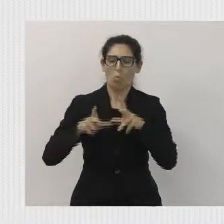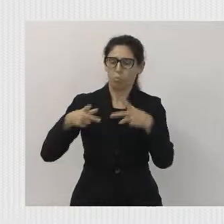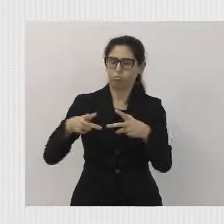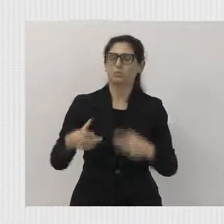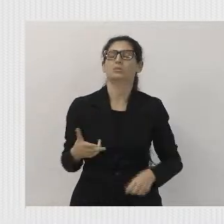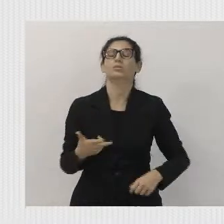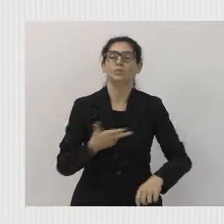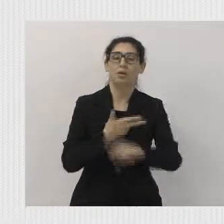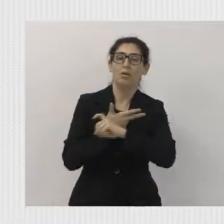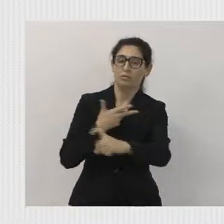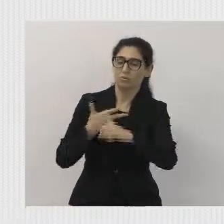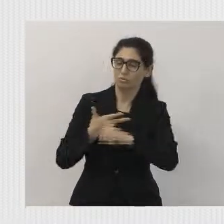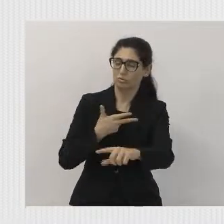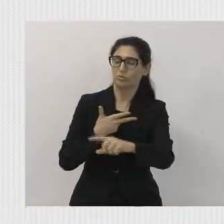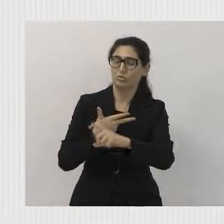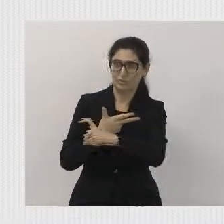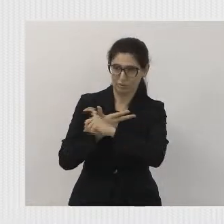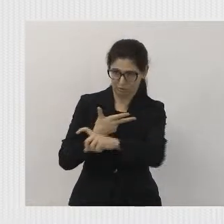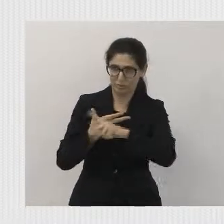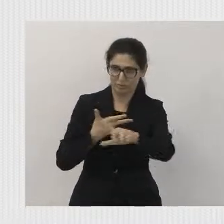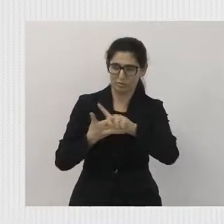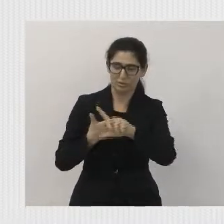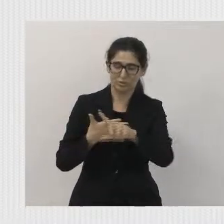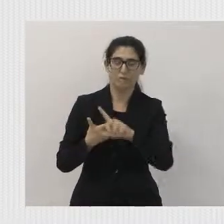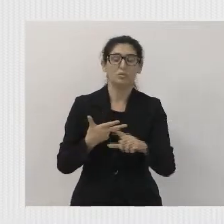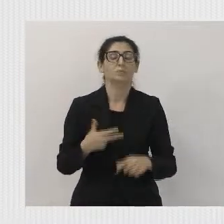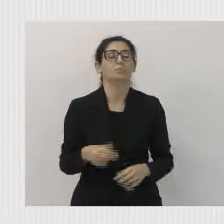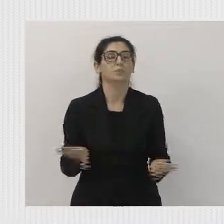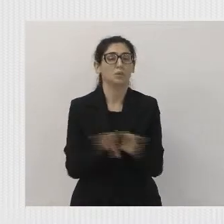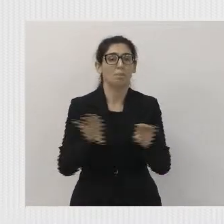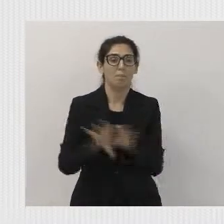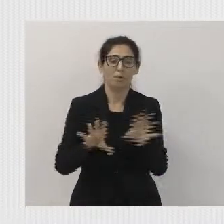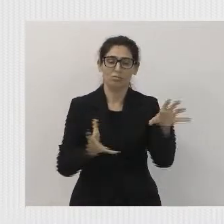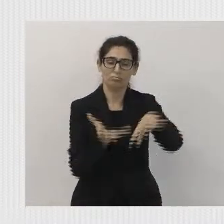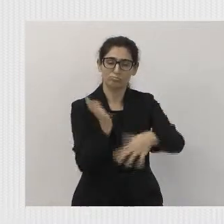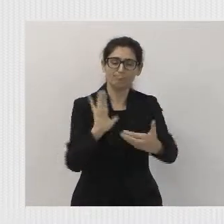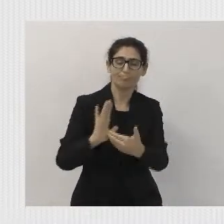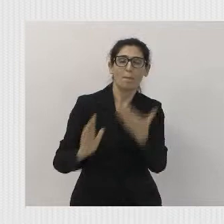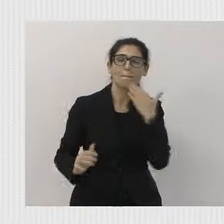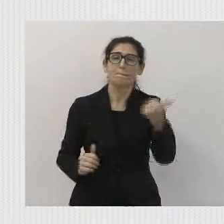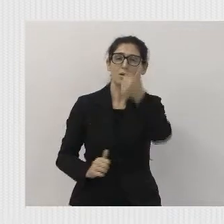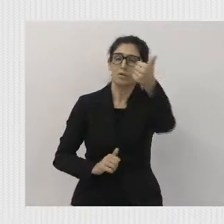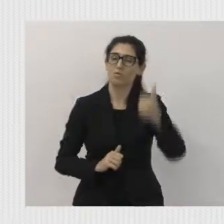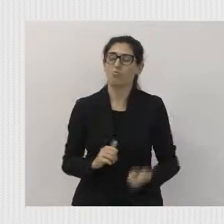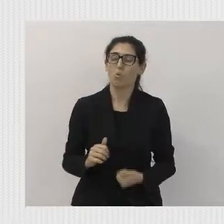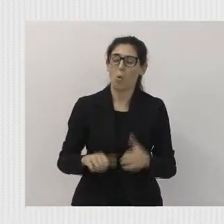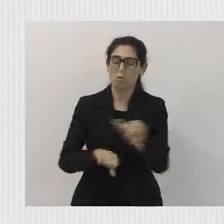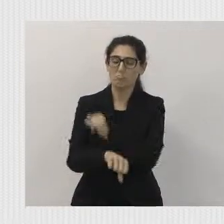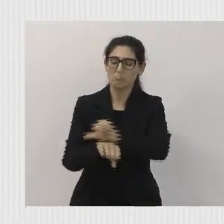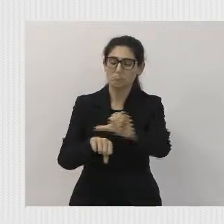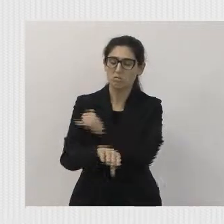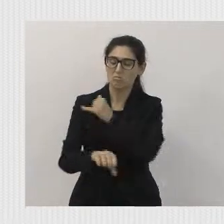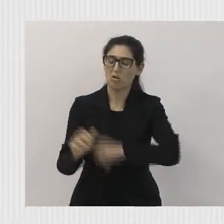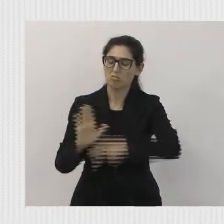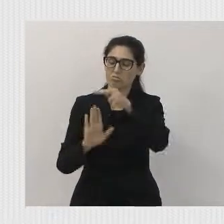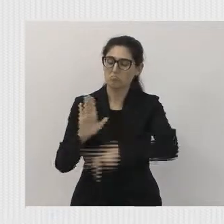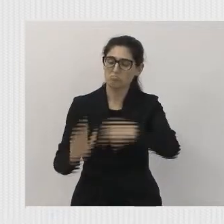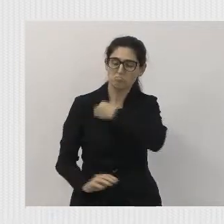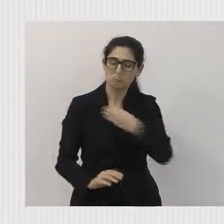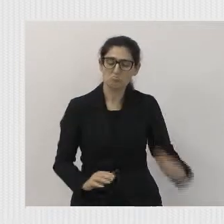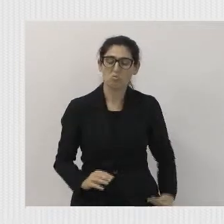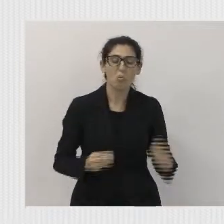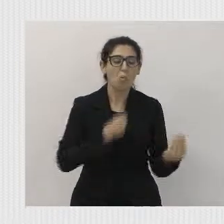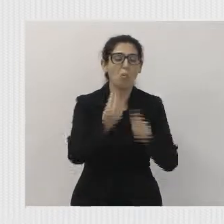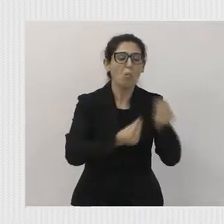Executivo, Poder Legislativo em união, discutindo a melhor forma de se fazer política pública. Então, é muito sério. Ali é